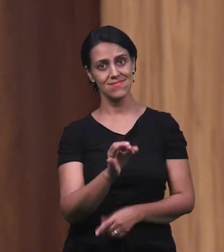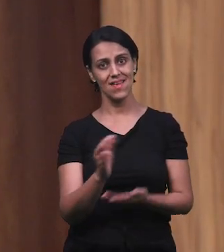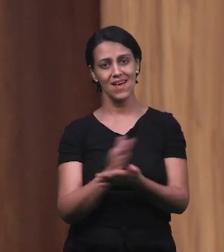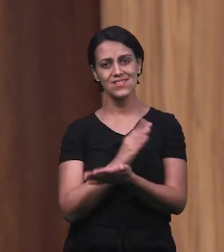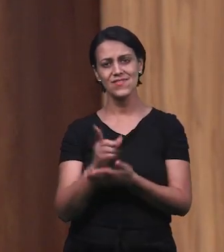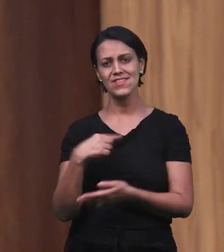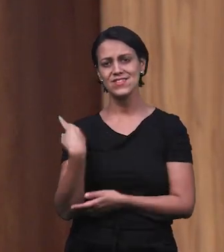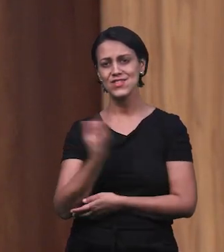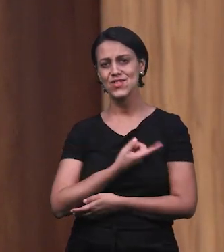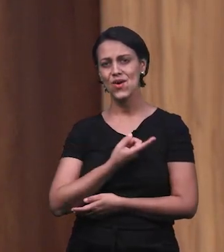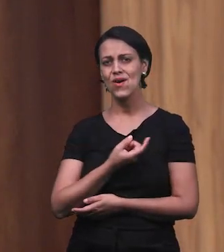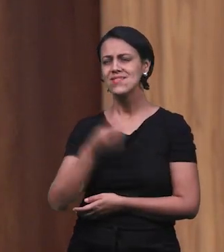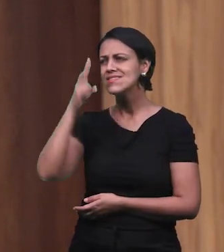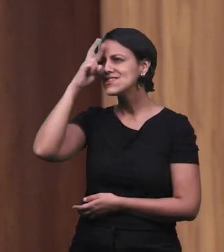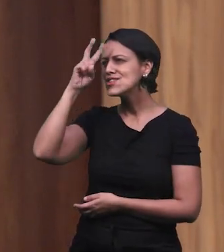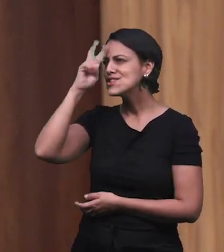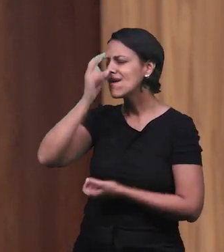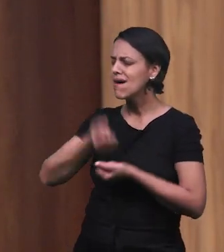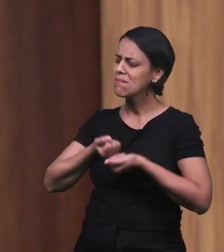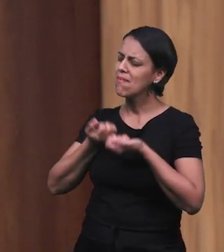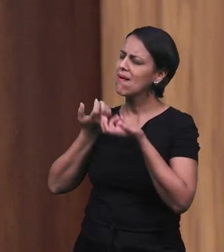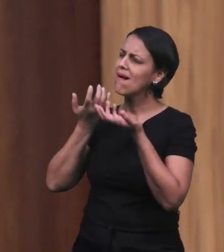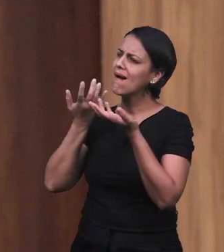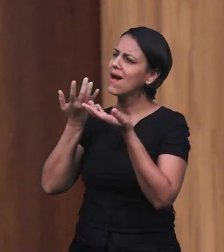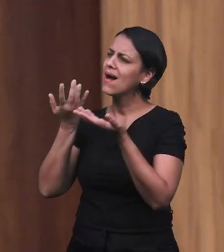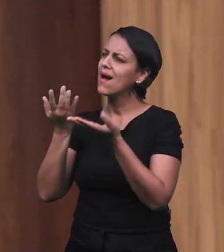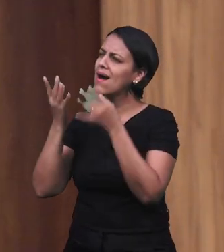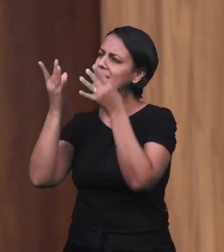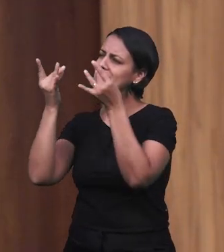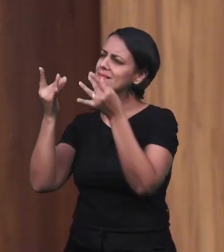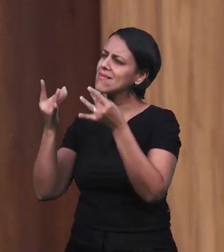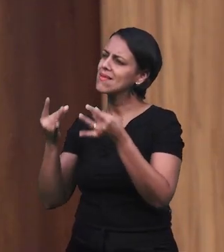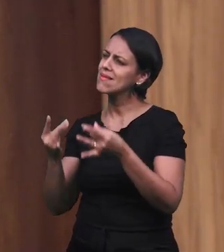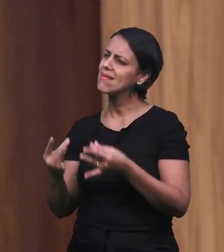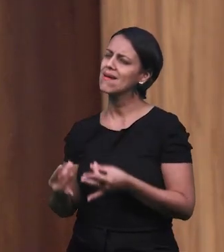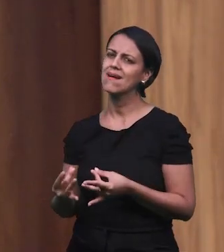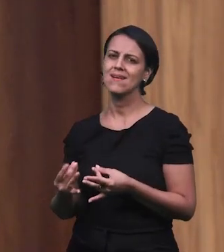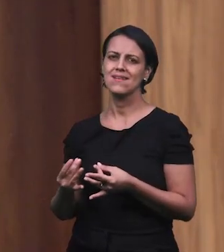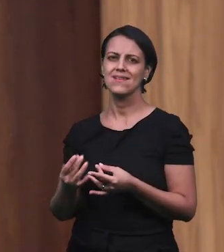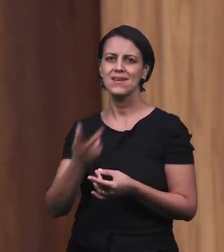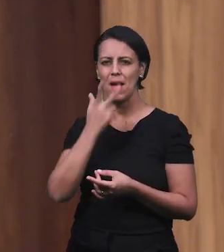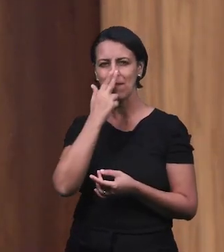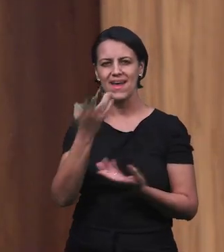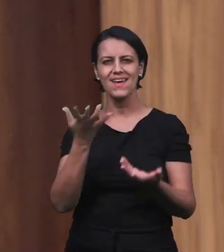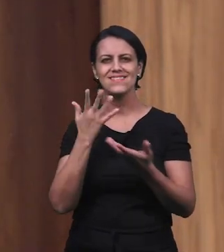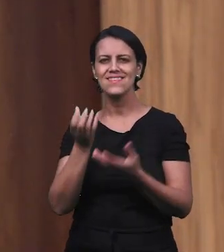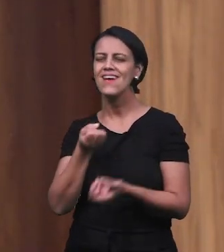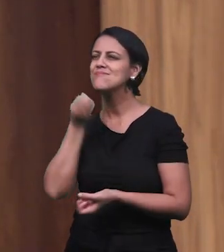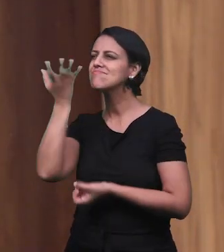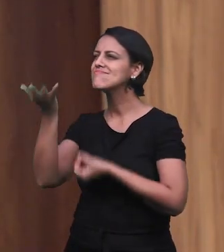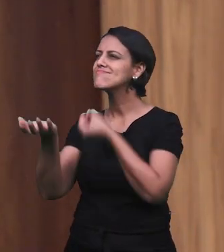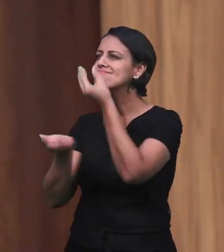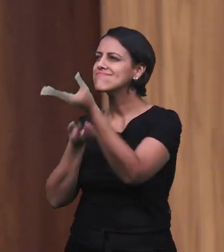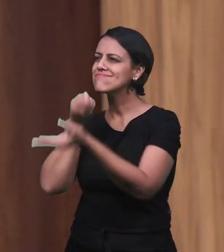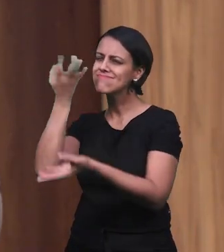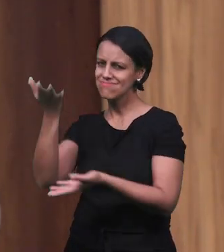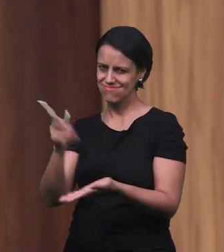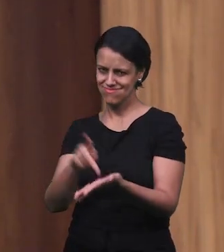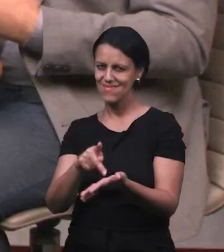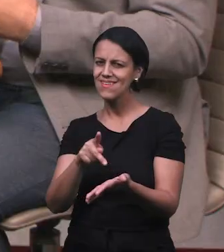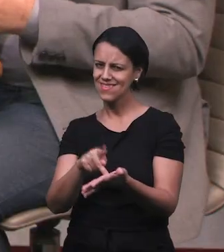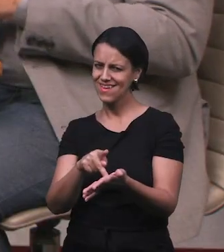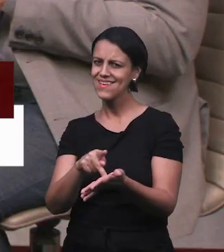assim com Deus, com a nossa história. Às vezes até parece que queremos contar uma história para Deus. Como se da Deus